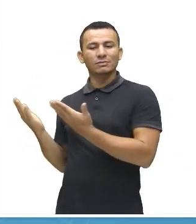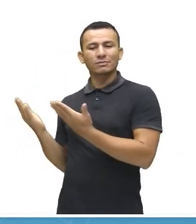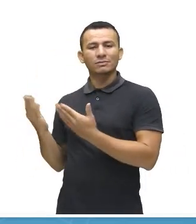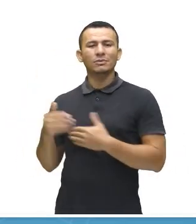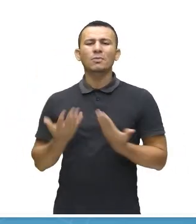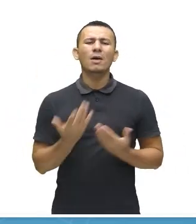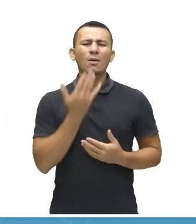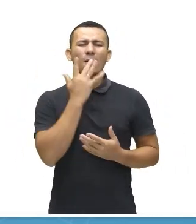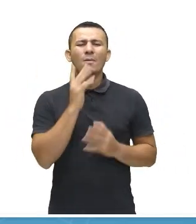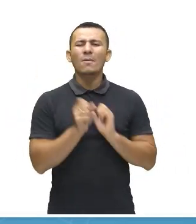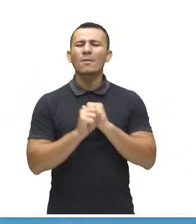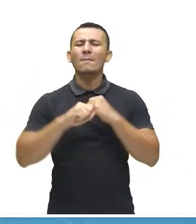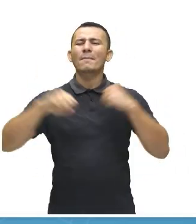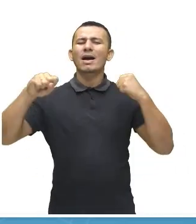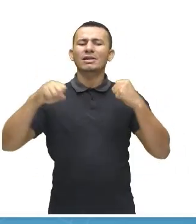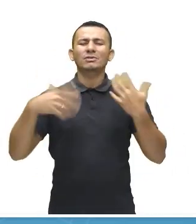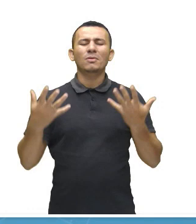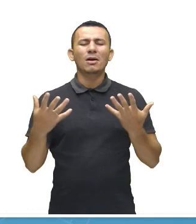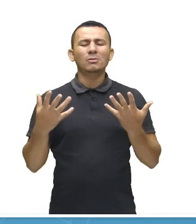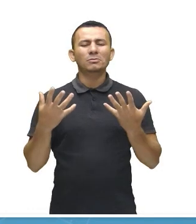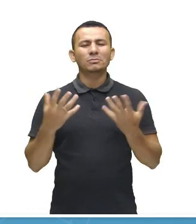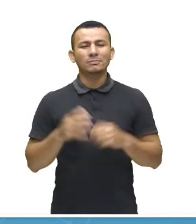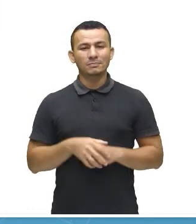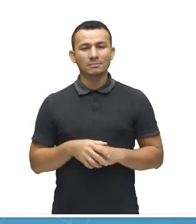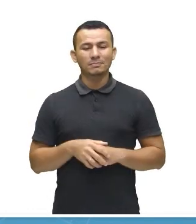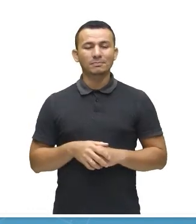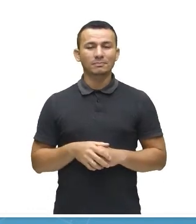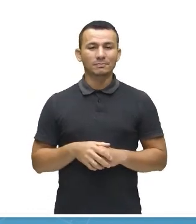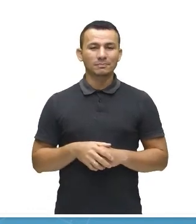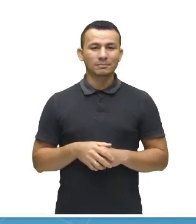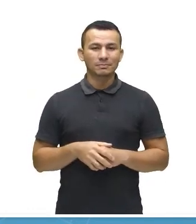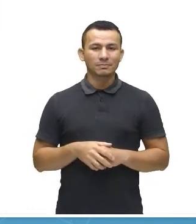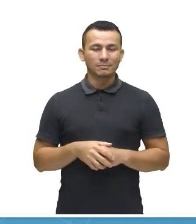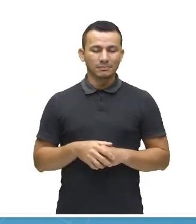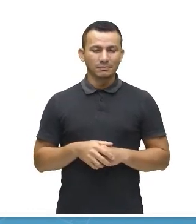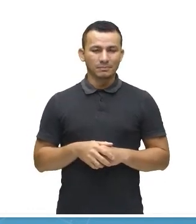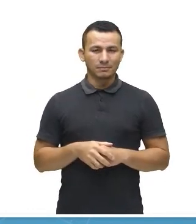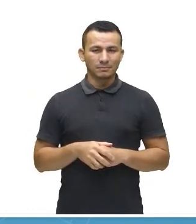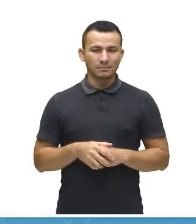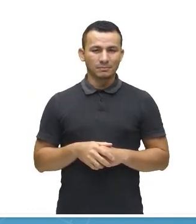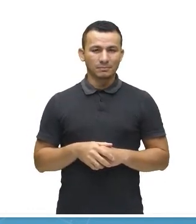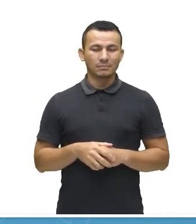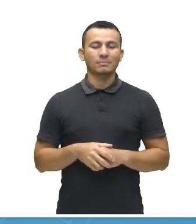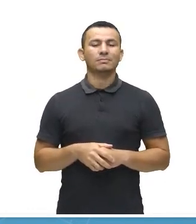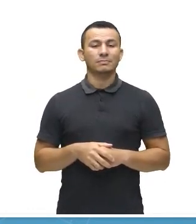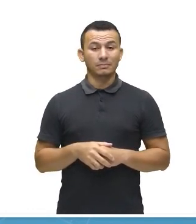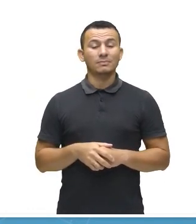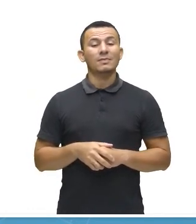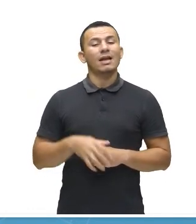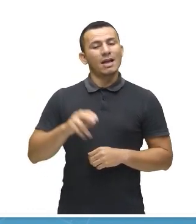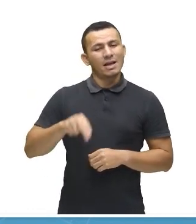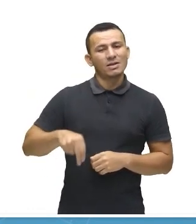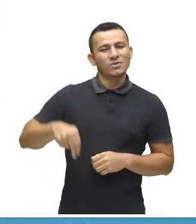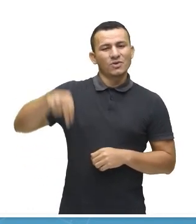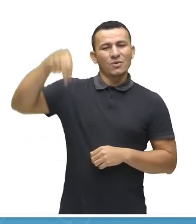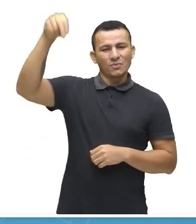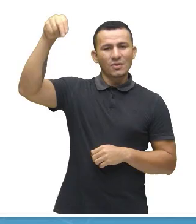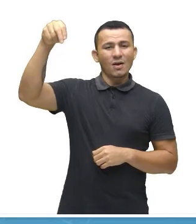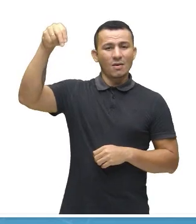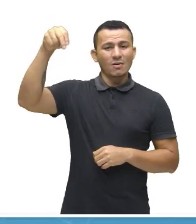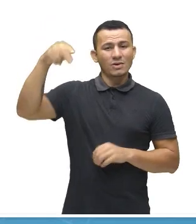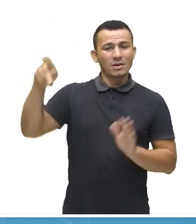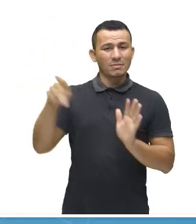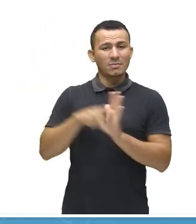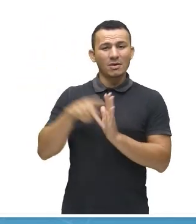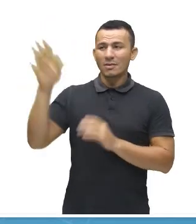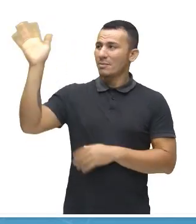nesse mapa, né, que tá chamando bastante atenção, que já vai ser a região norte, tá? No próprio